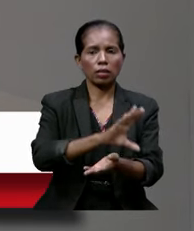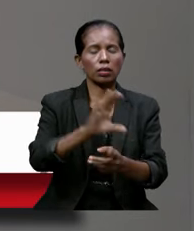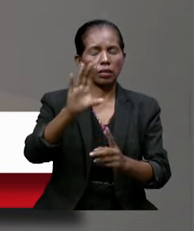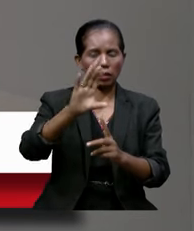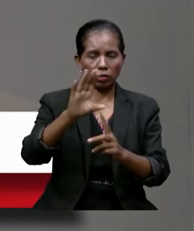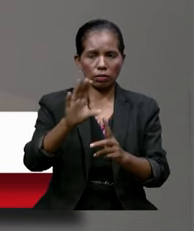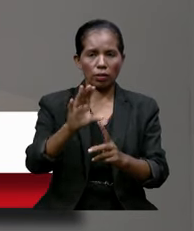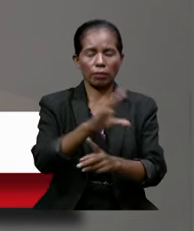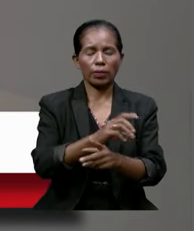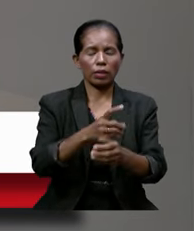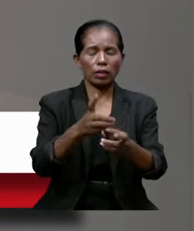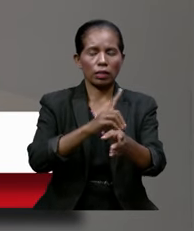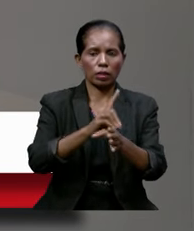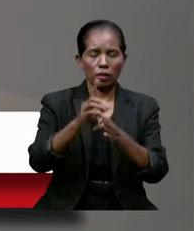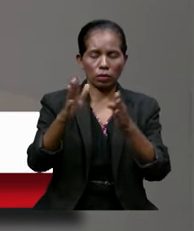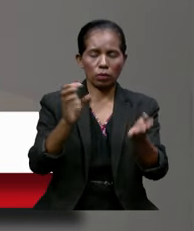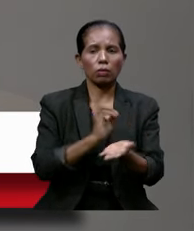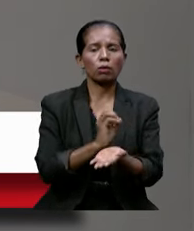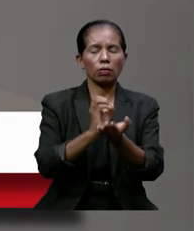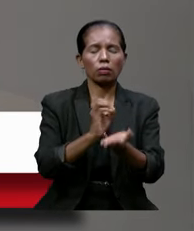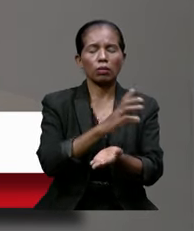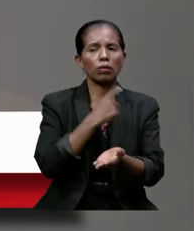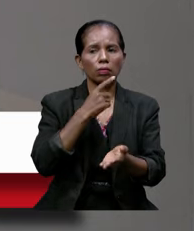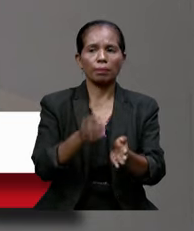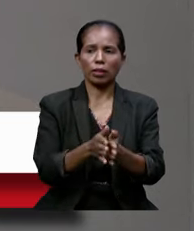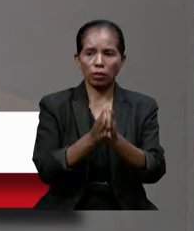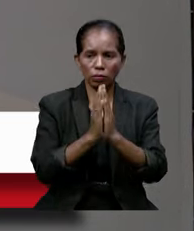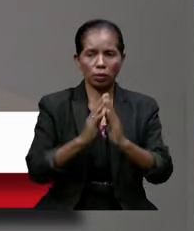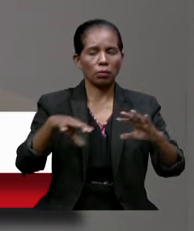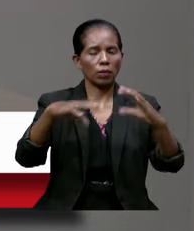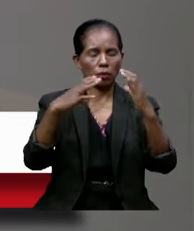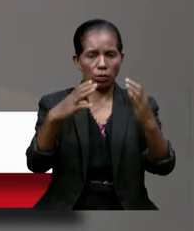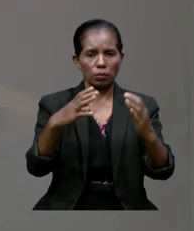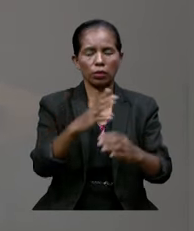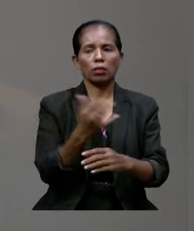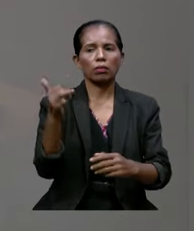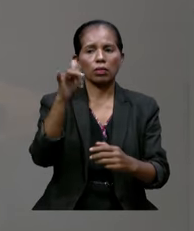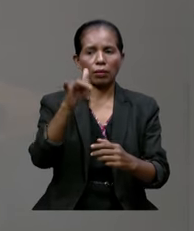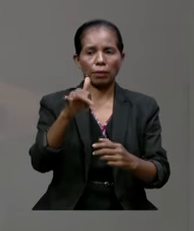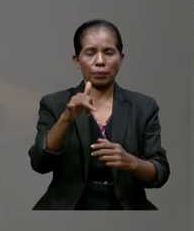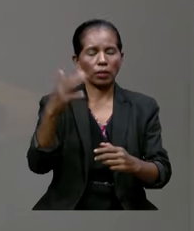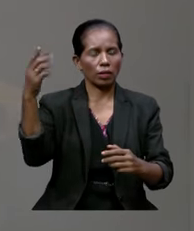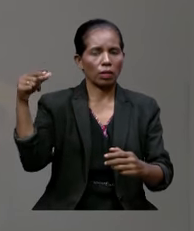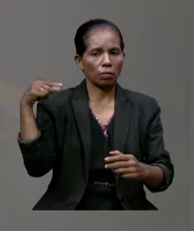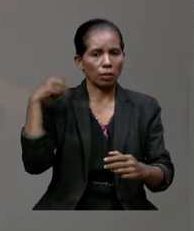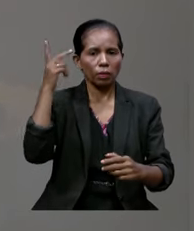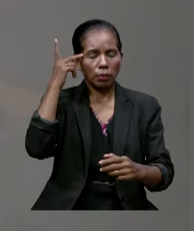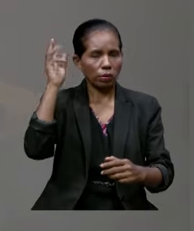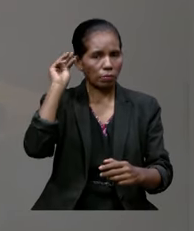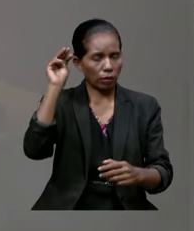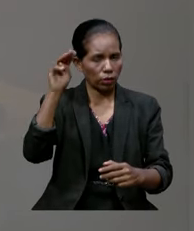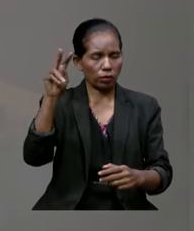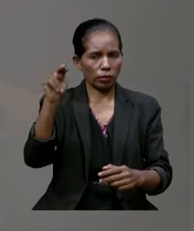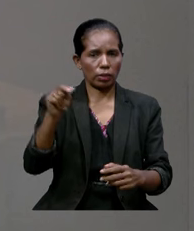Transitório Rayoa Nenian Bel Russo Ba Comissão Neve e a Gabinete Primeiro Ministro Nenian